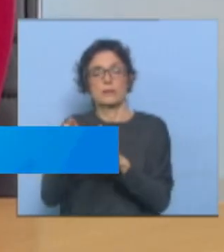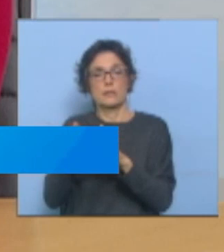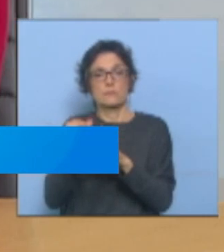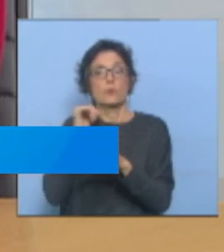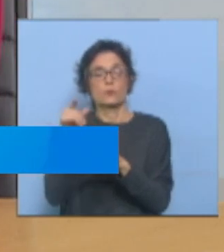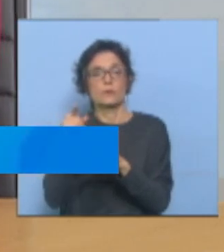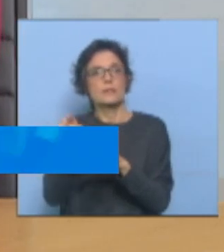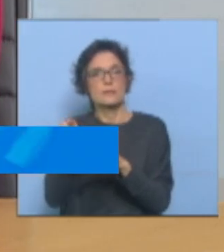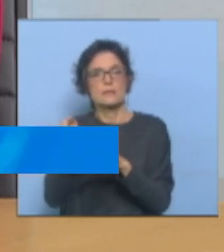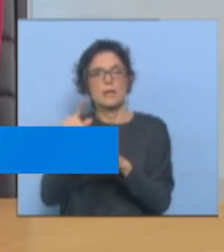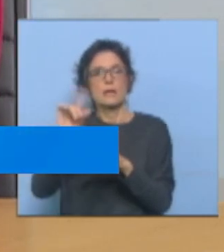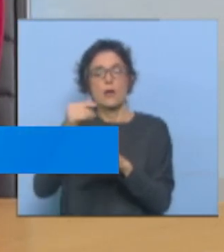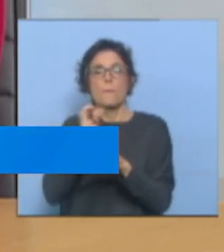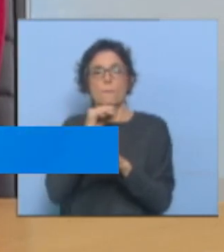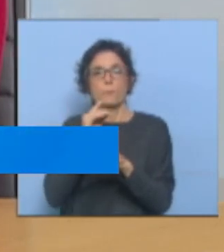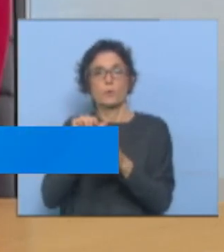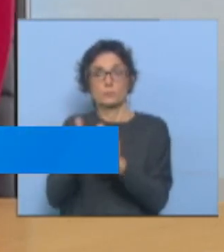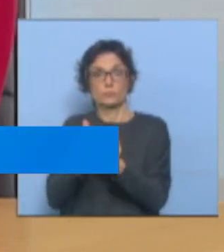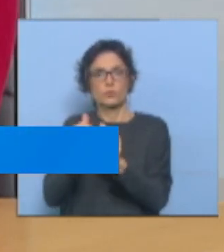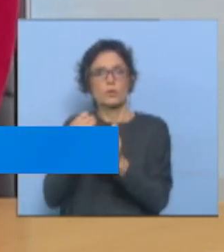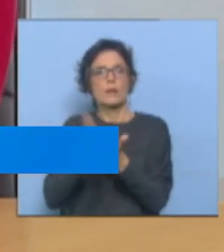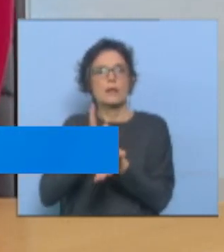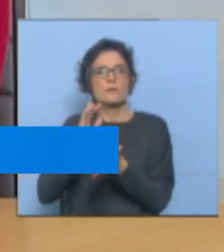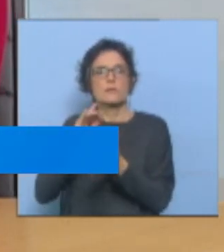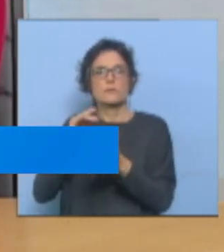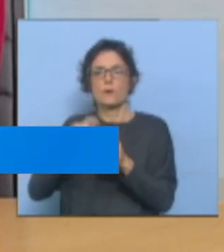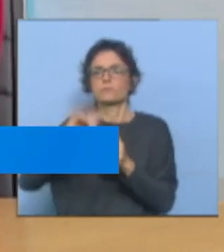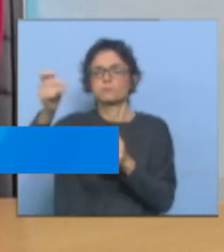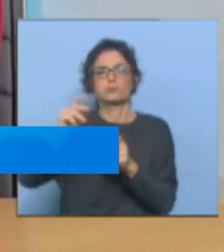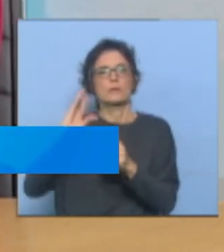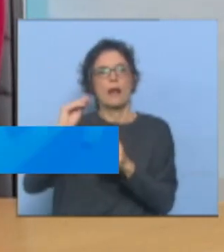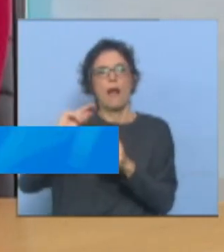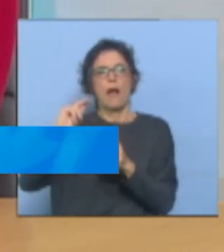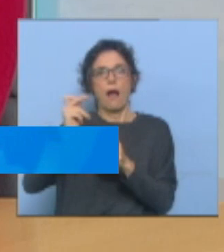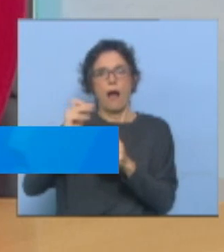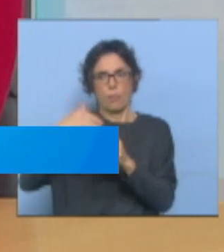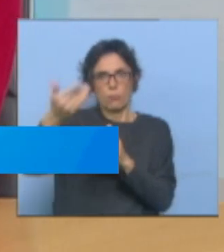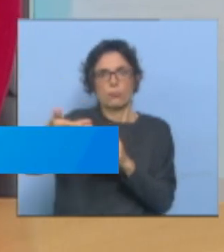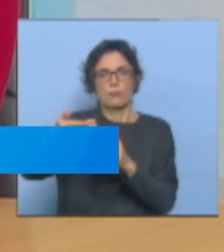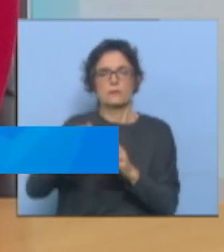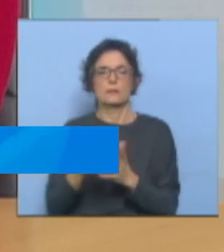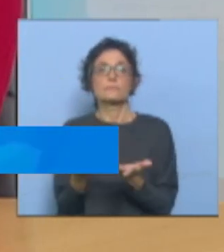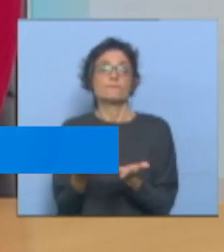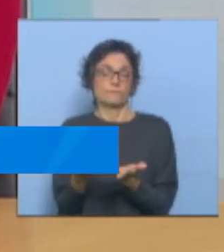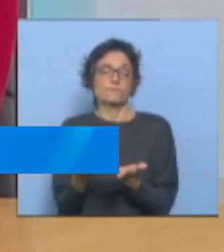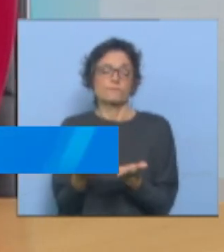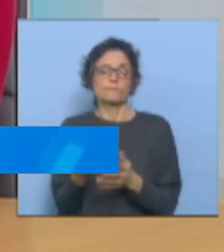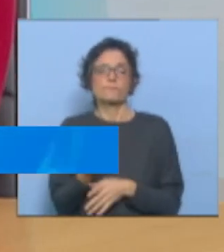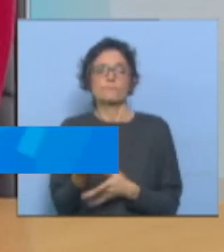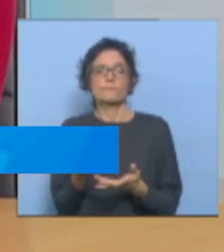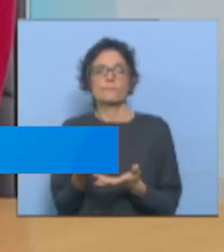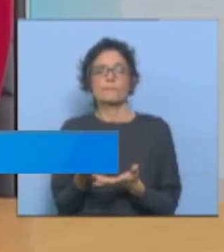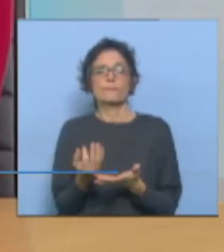lei passar agora no Parlamento, pode sempre ser revertida noutra sessão legislativa ou noutra legislatura e, portanto, será mais